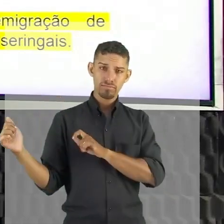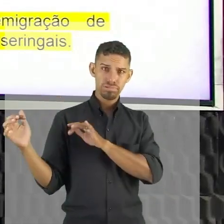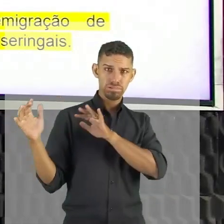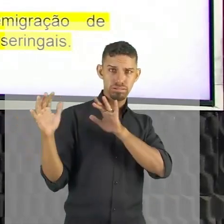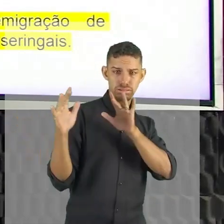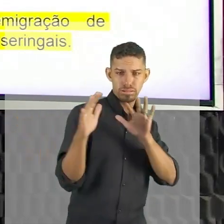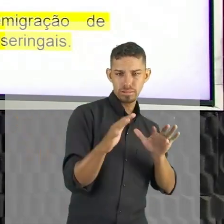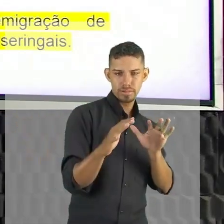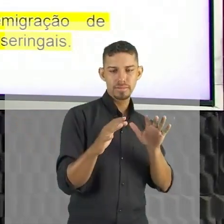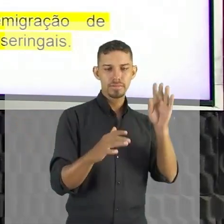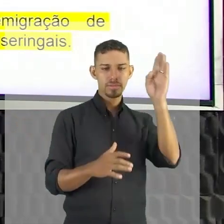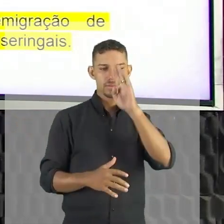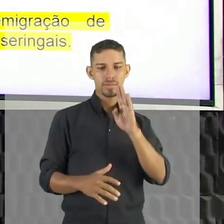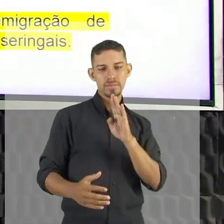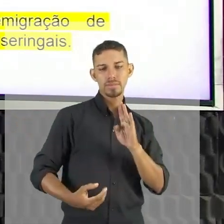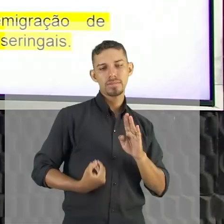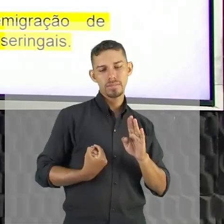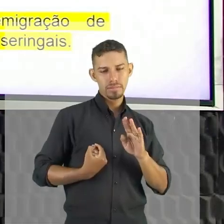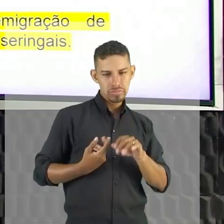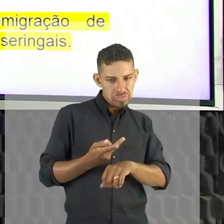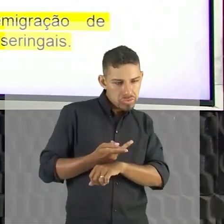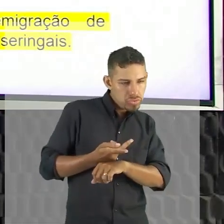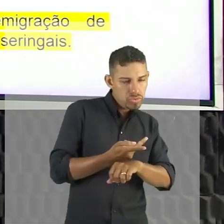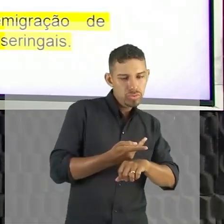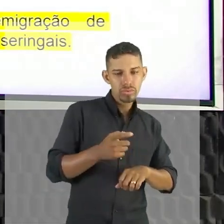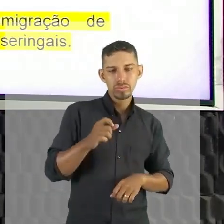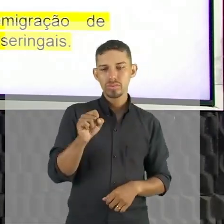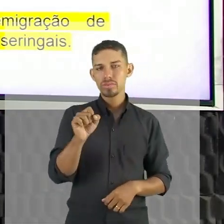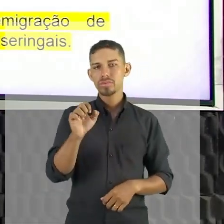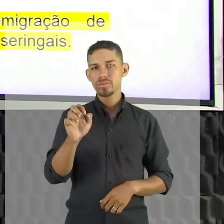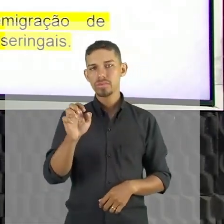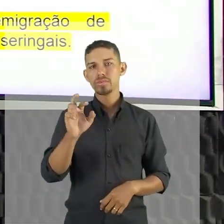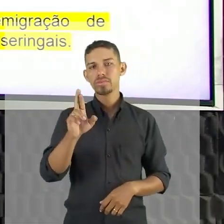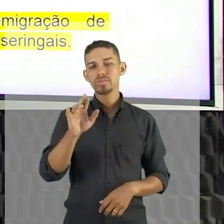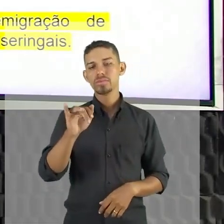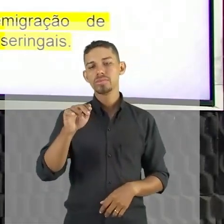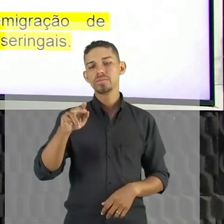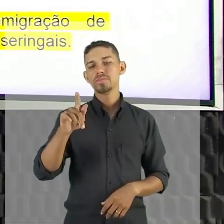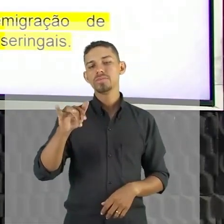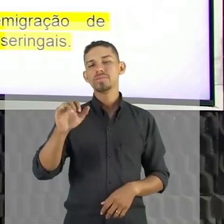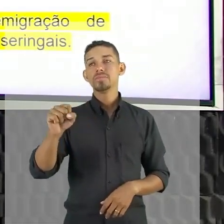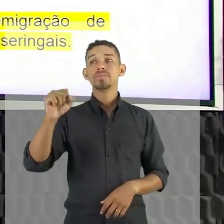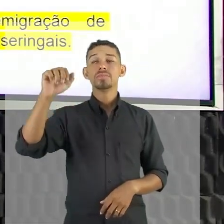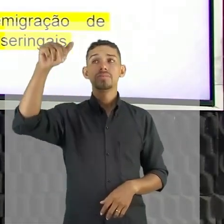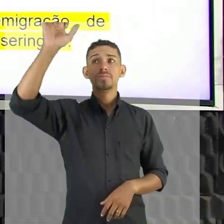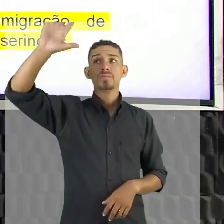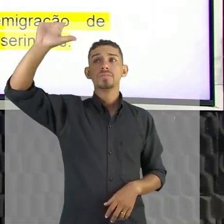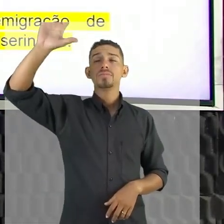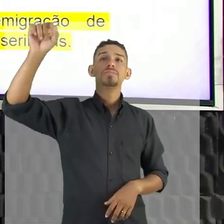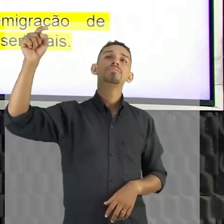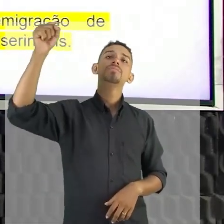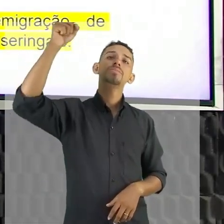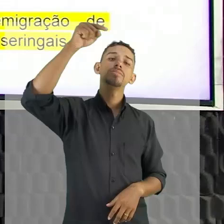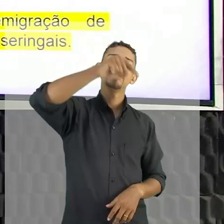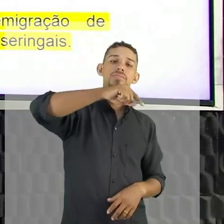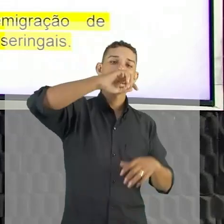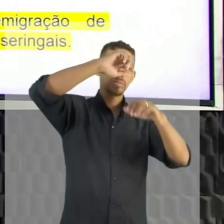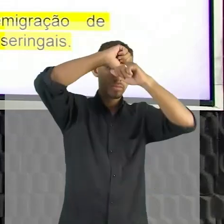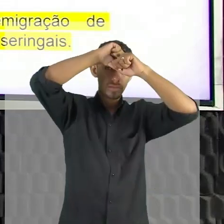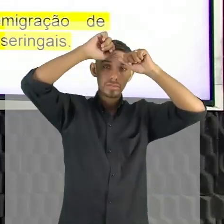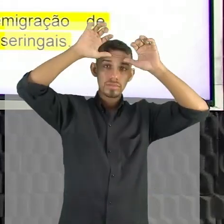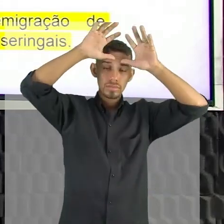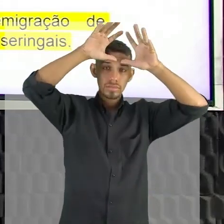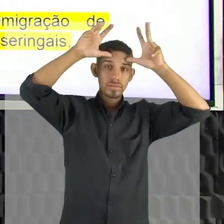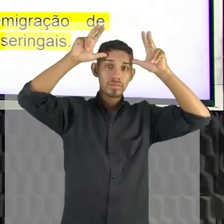imigração, né, de brasileiros que exploravam os seringais que eu acabei de falar para vocês, essa saída do Nordeste que estava empobrecido, né, que estava em decadência